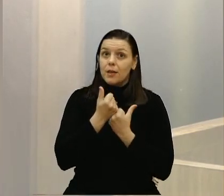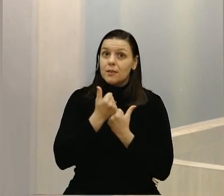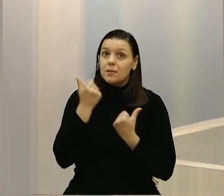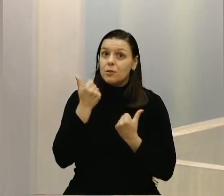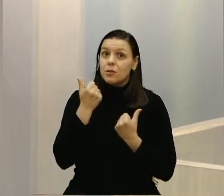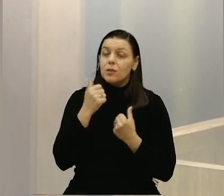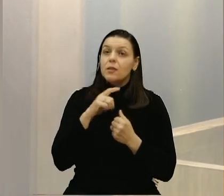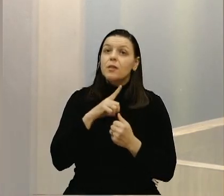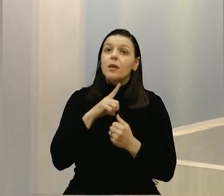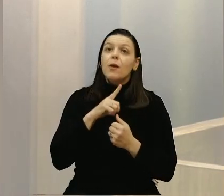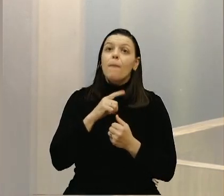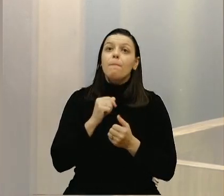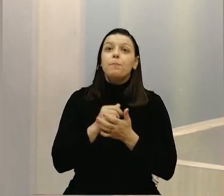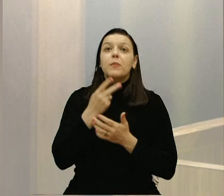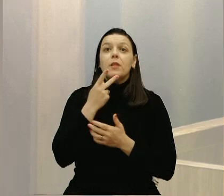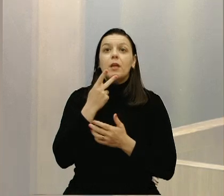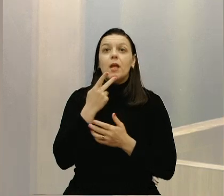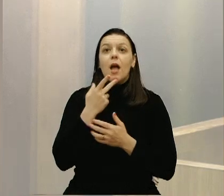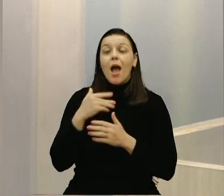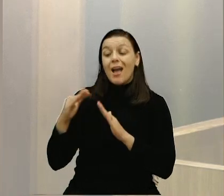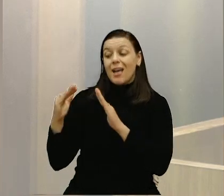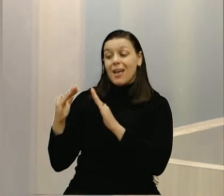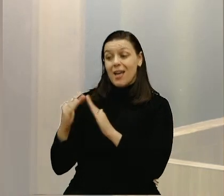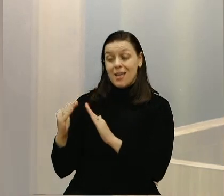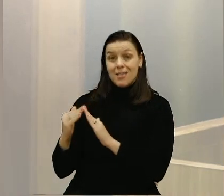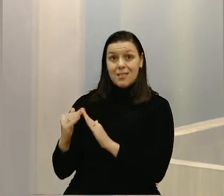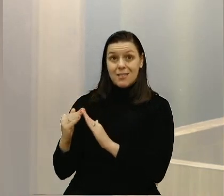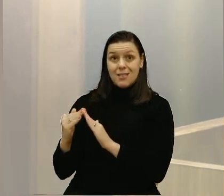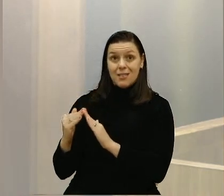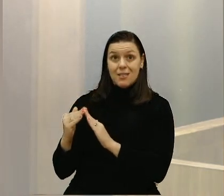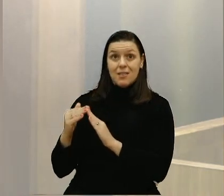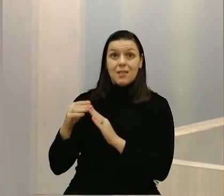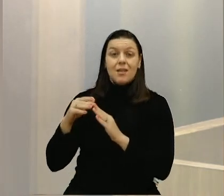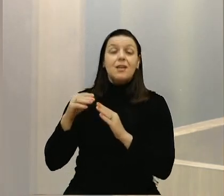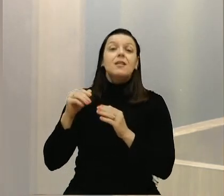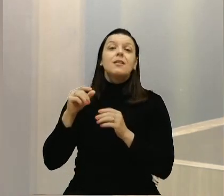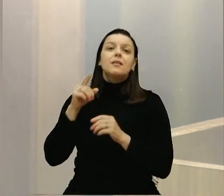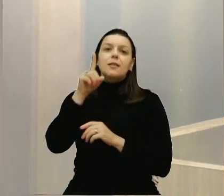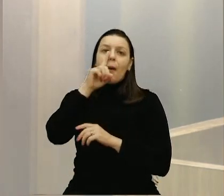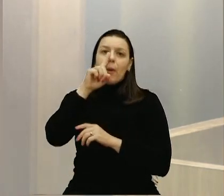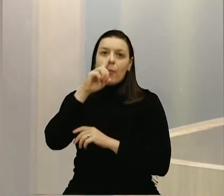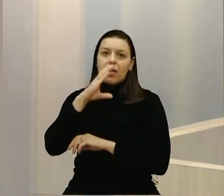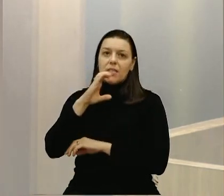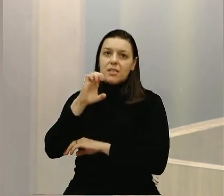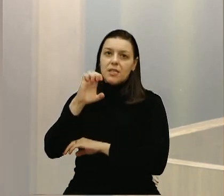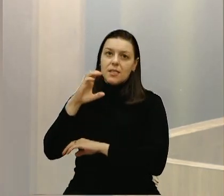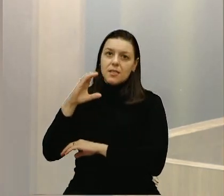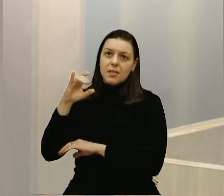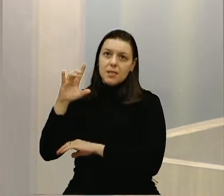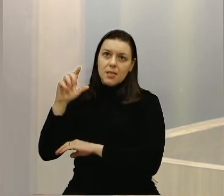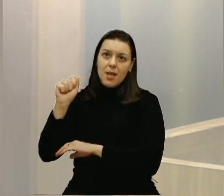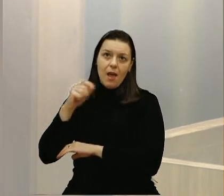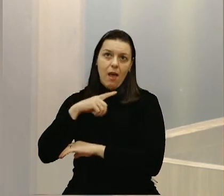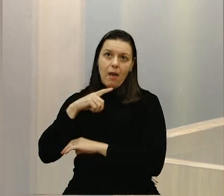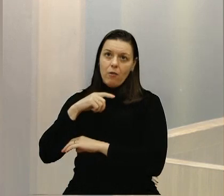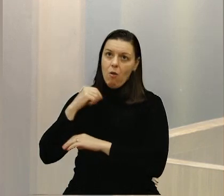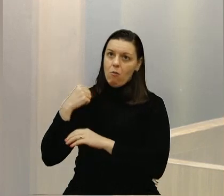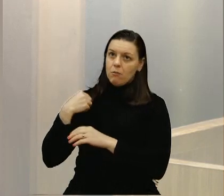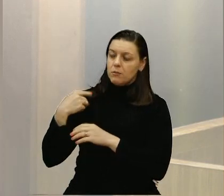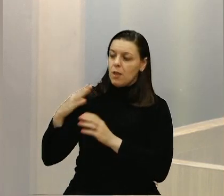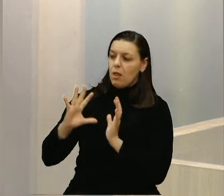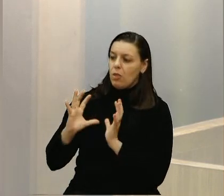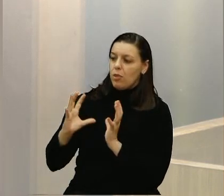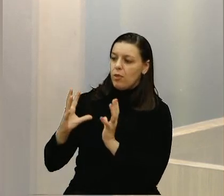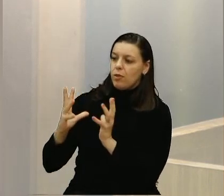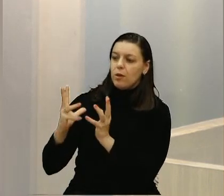presidente Marisol, a casa da Mãe Cecília é um matriarcado. Lá é um matriarcado, né?